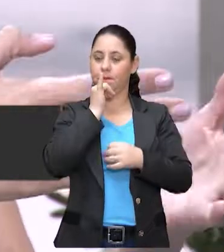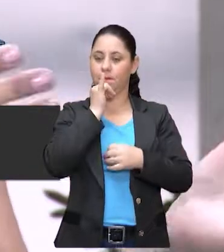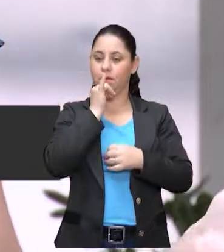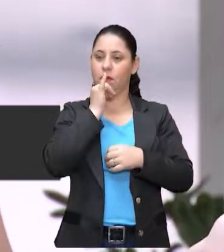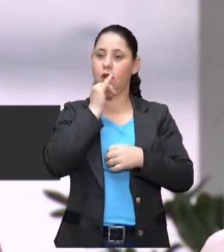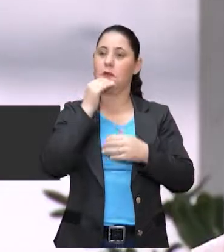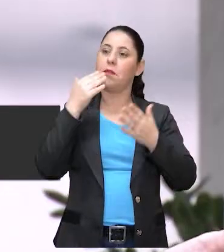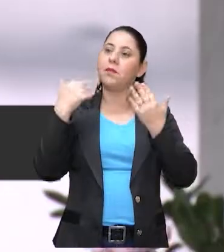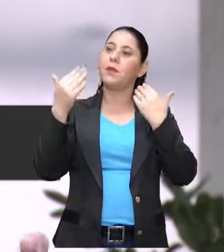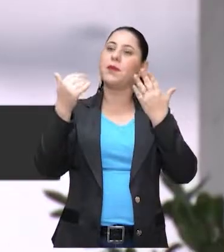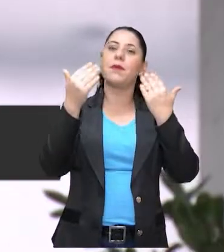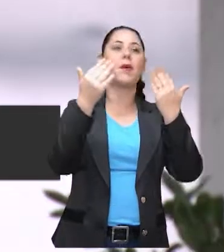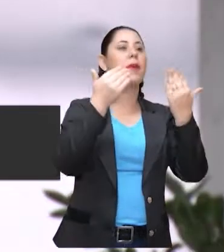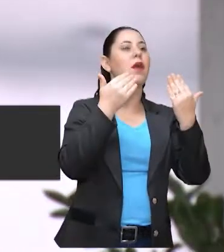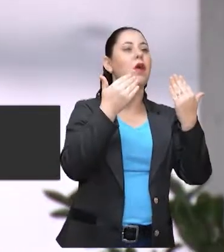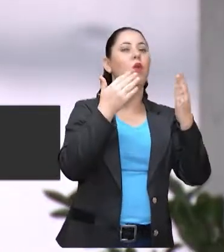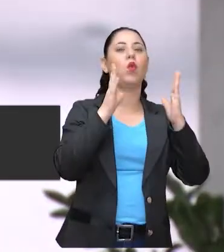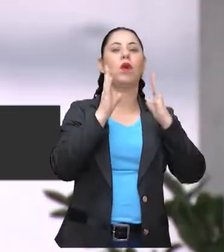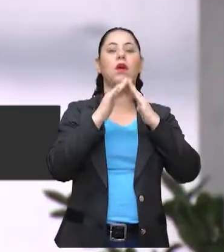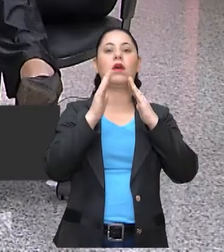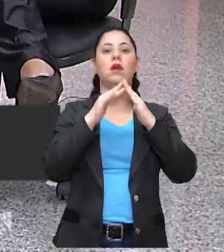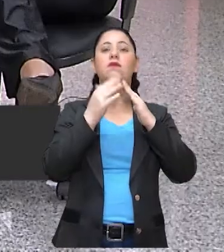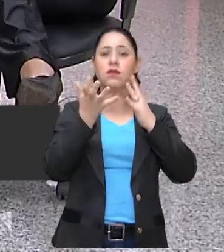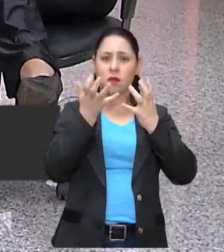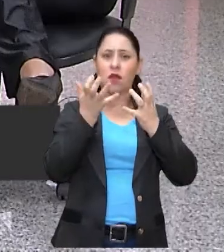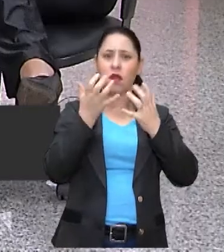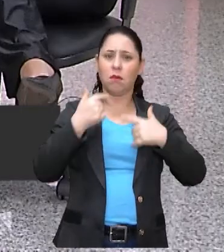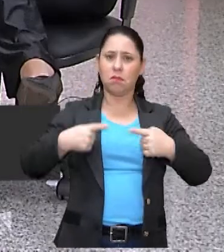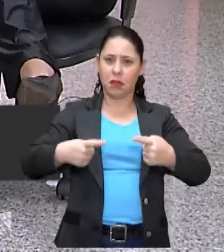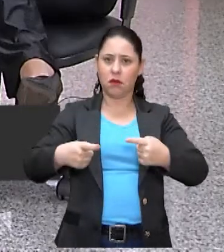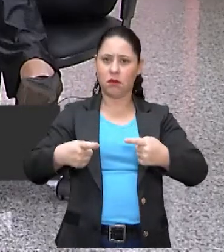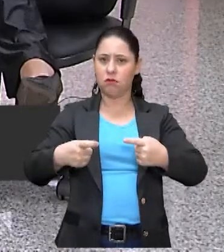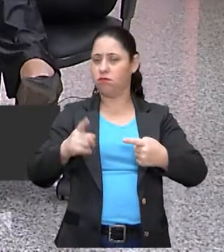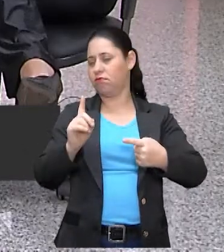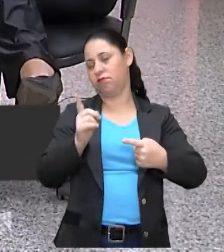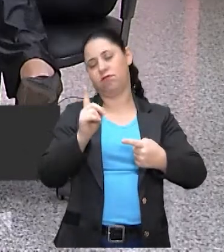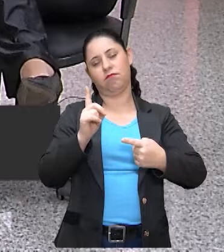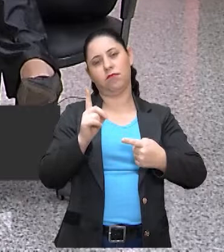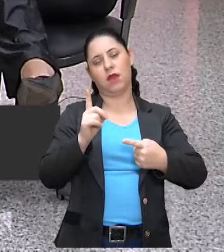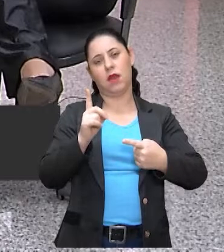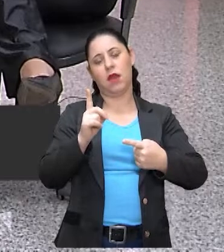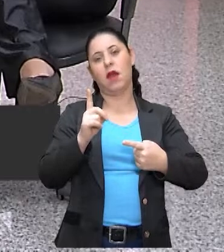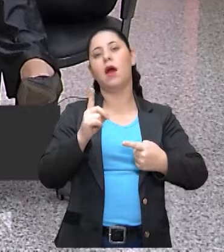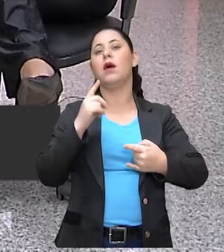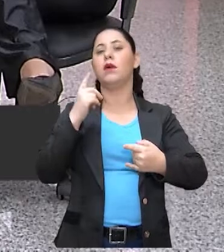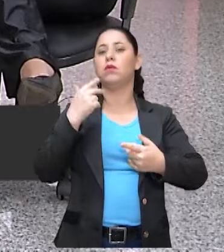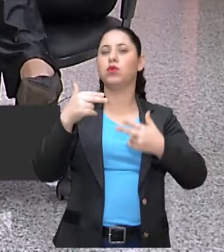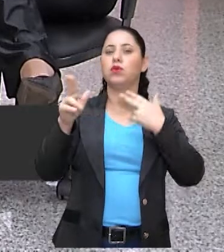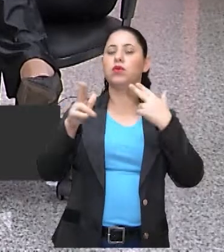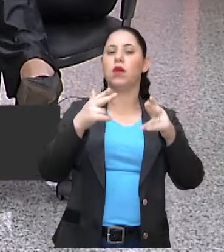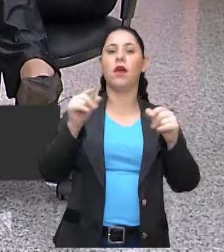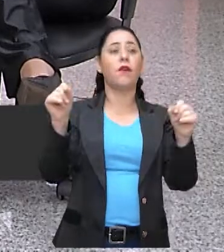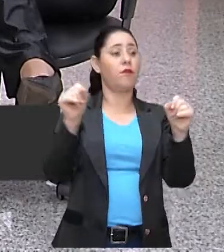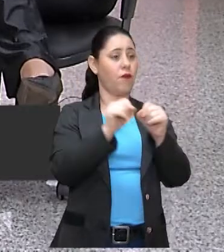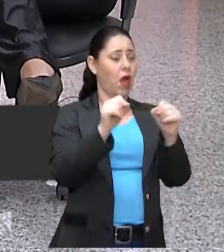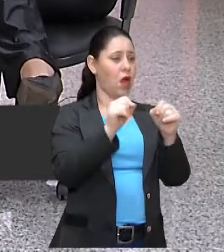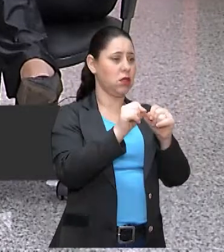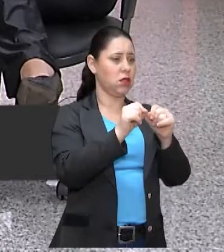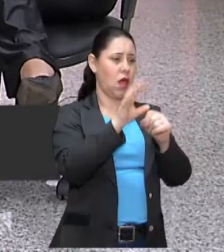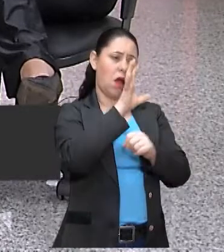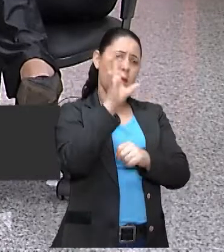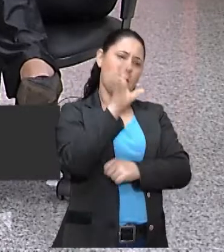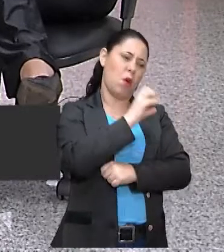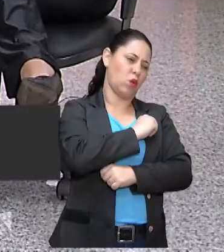conversar com todo mundo que estiver aqui, eu mesmo em casa assistindo, você quer guerra? Óbvio que não, né? Até uma música muito legal, né? Faça amor, não